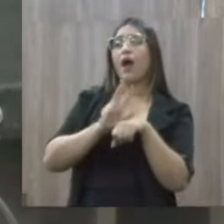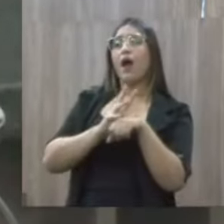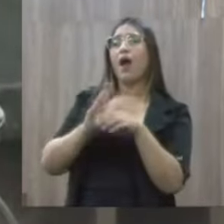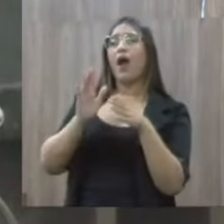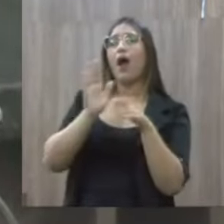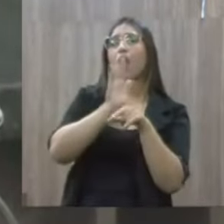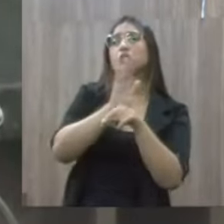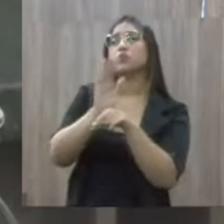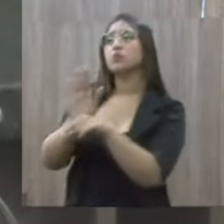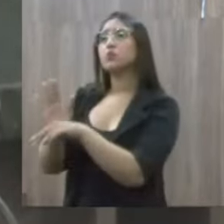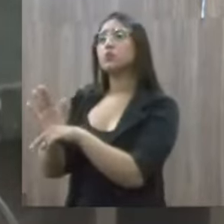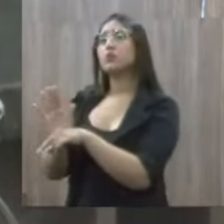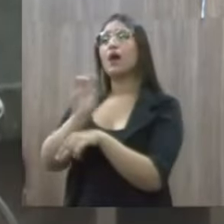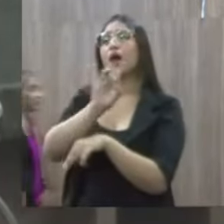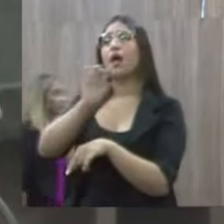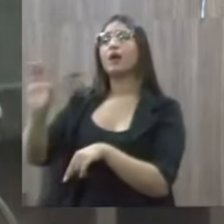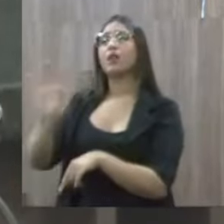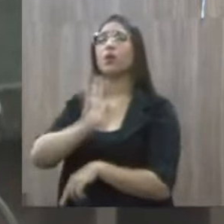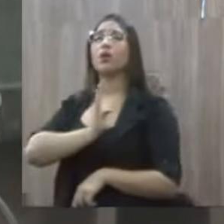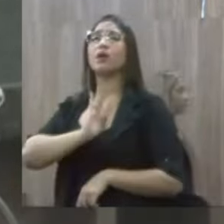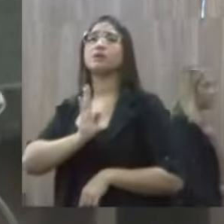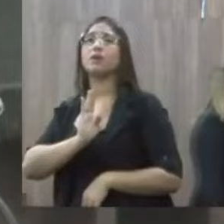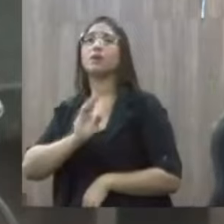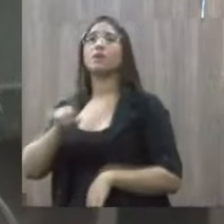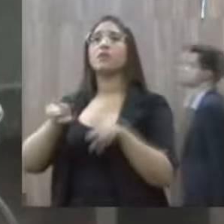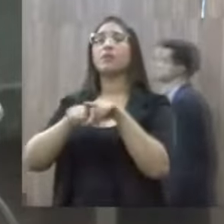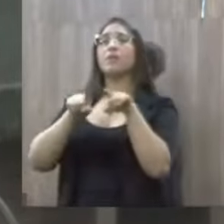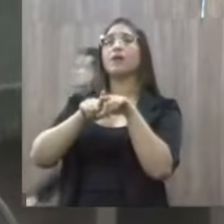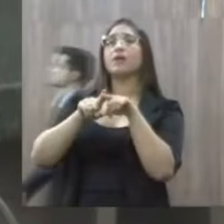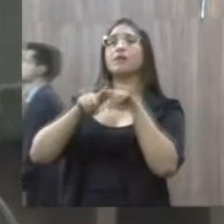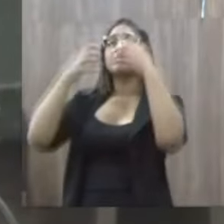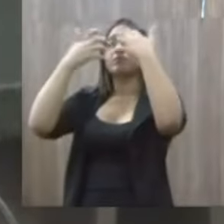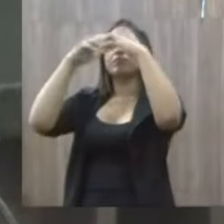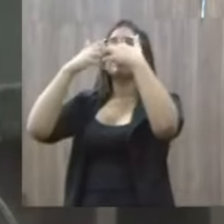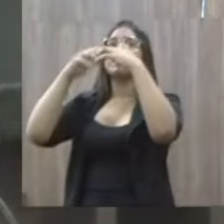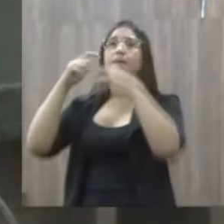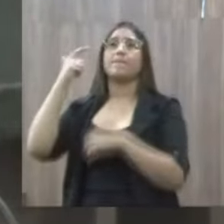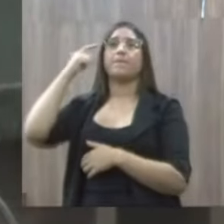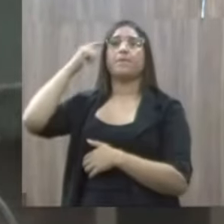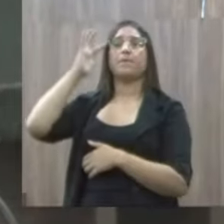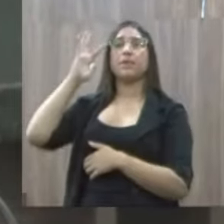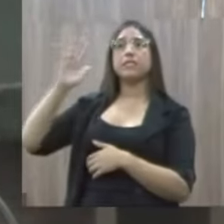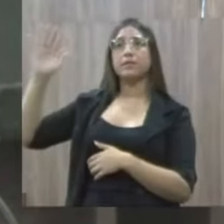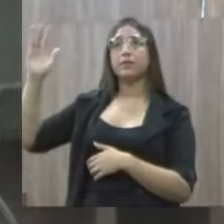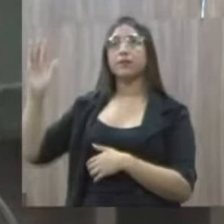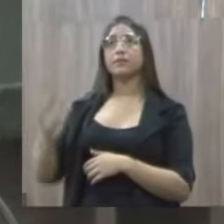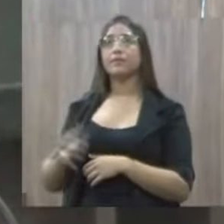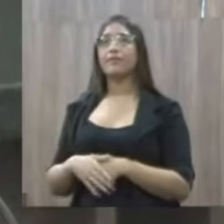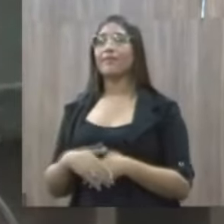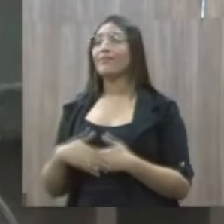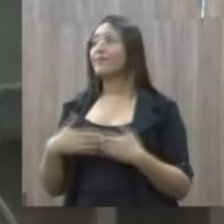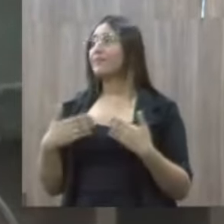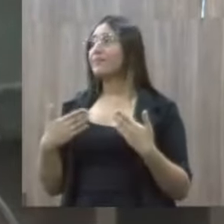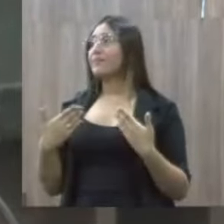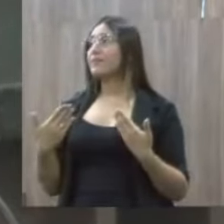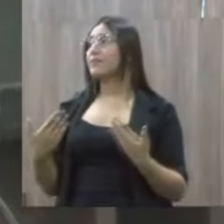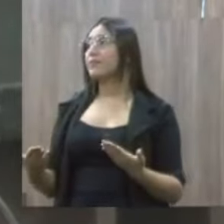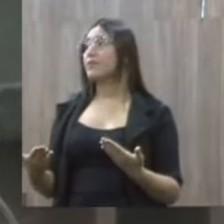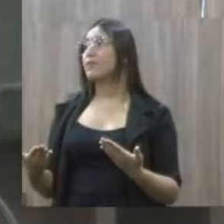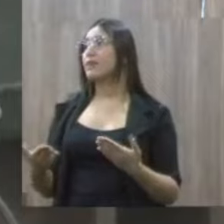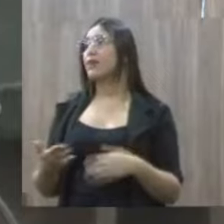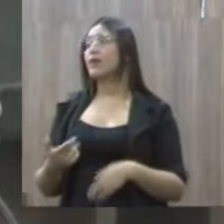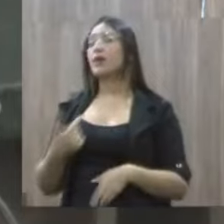as intenções do coração. Portanto, eu não conheço nenhum tratamento físico que tenha o poder